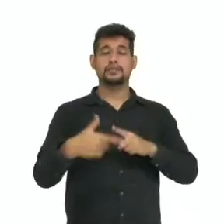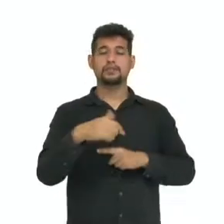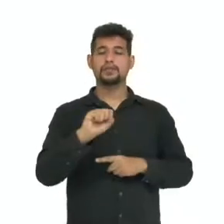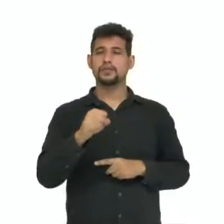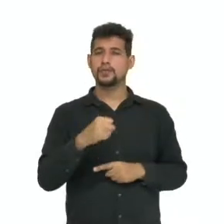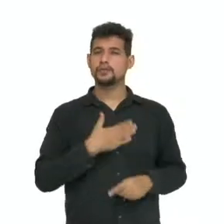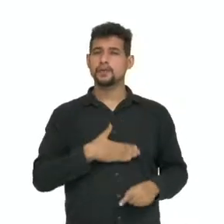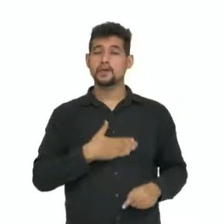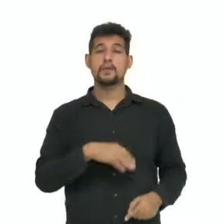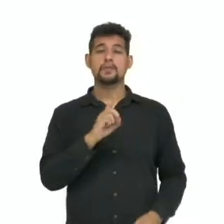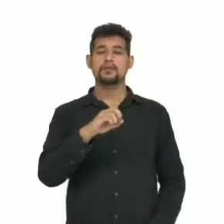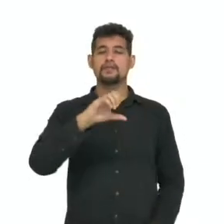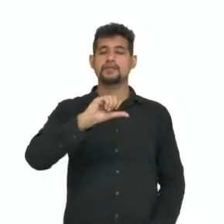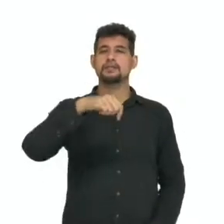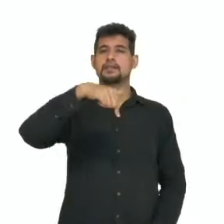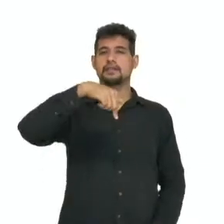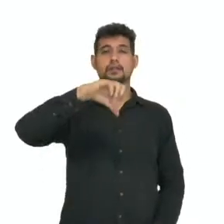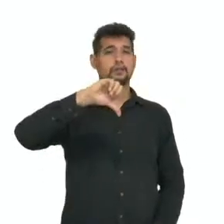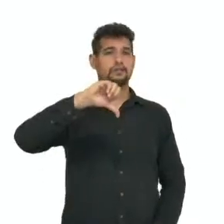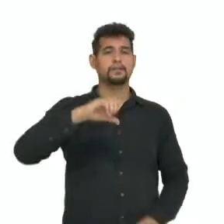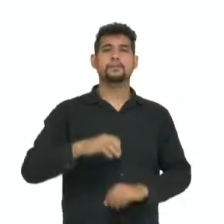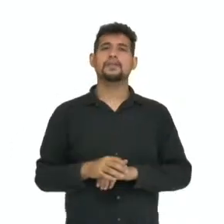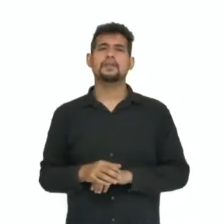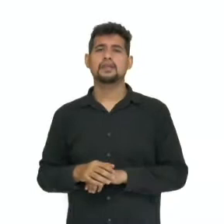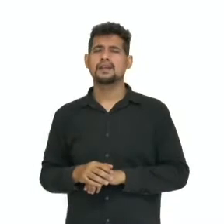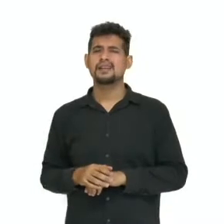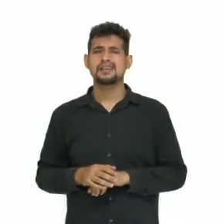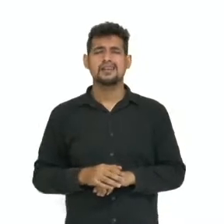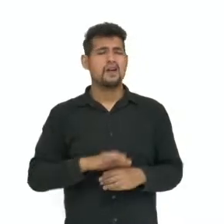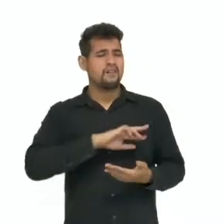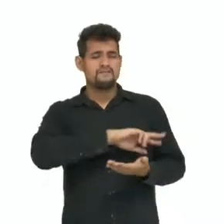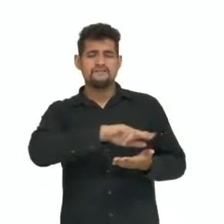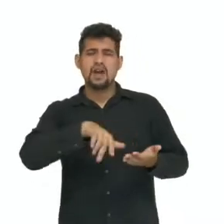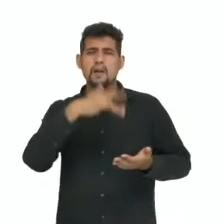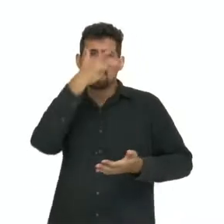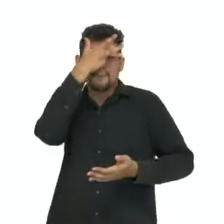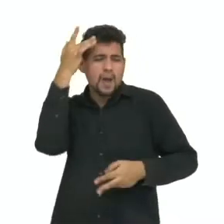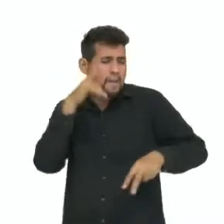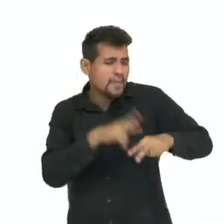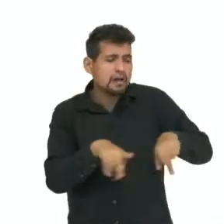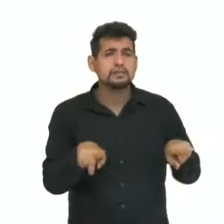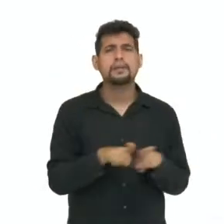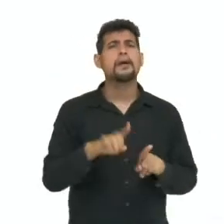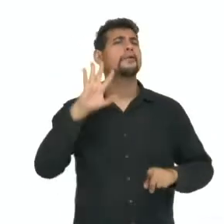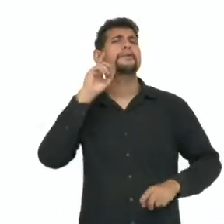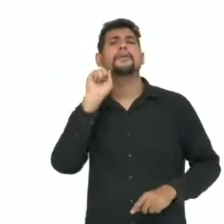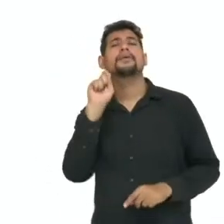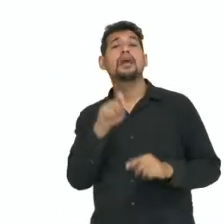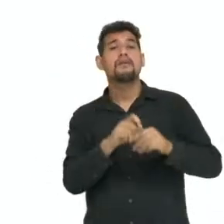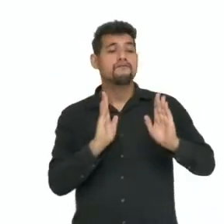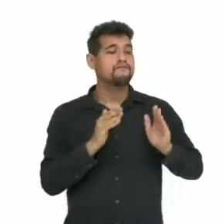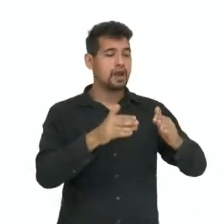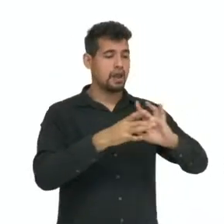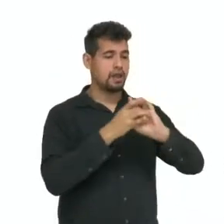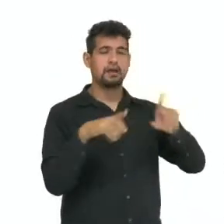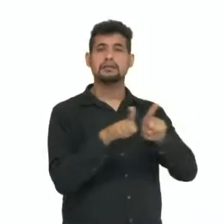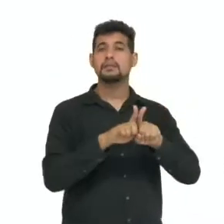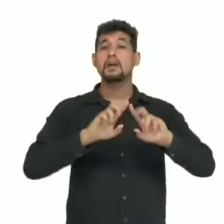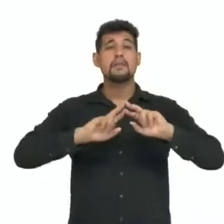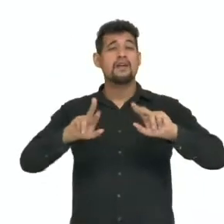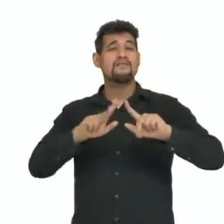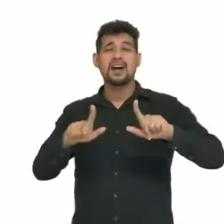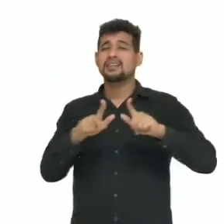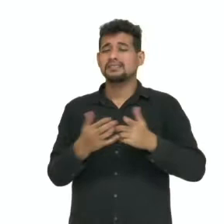agosto de 1979. Muitos presos políticos foram libertados e muitos